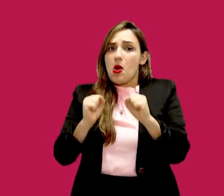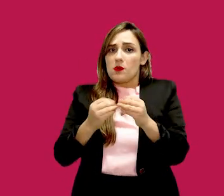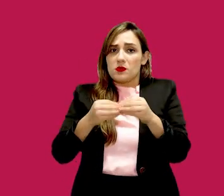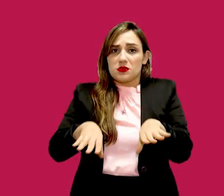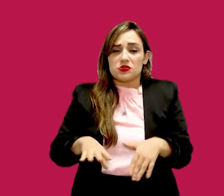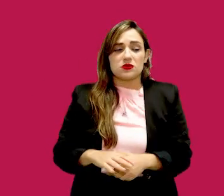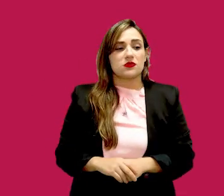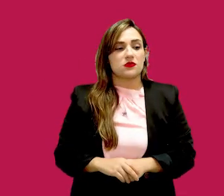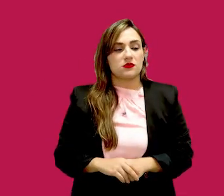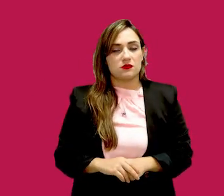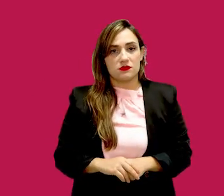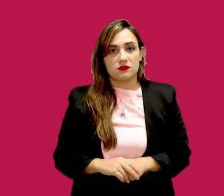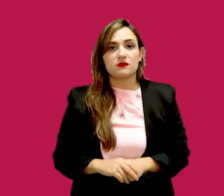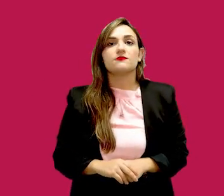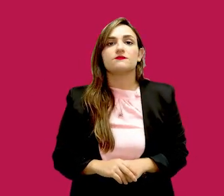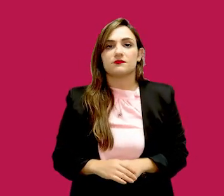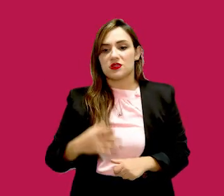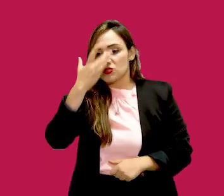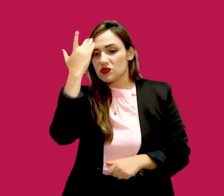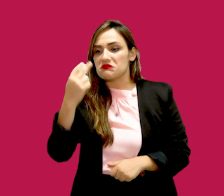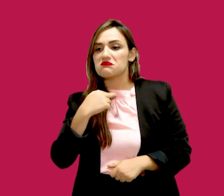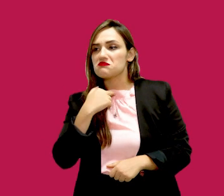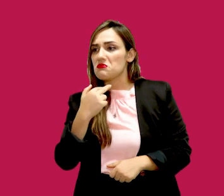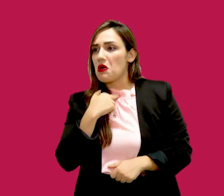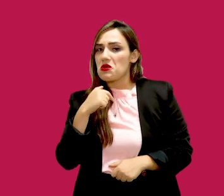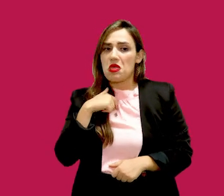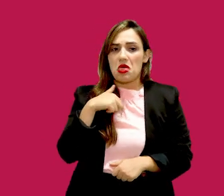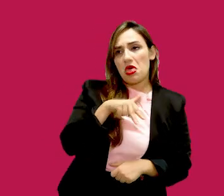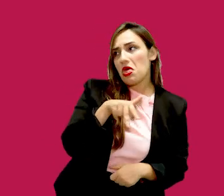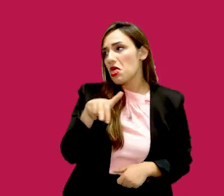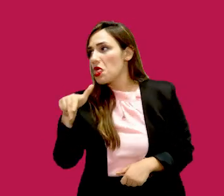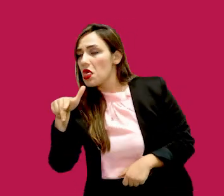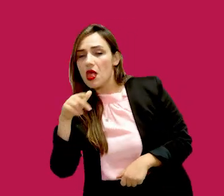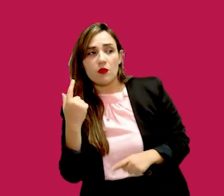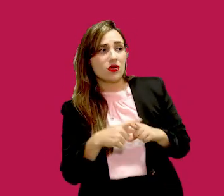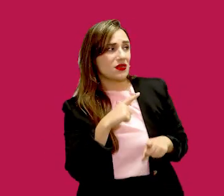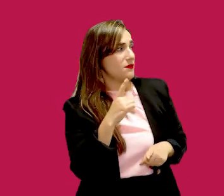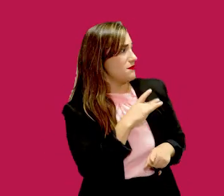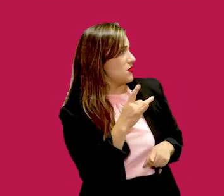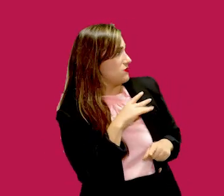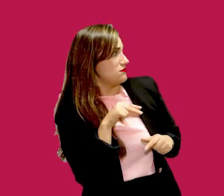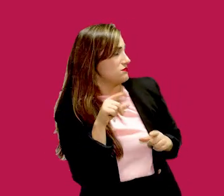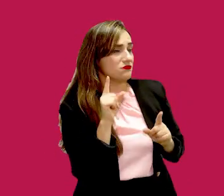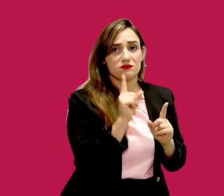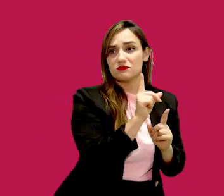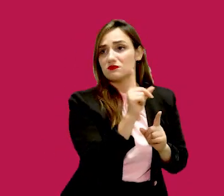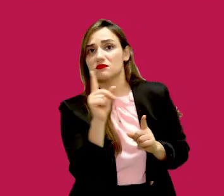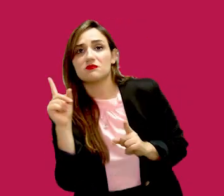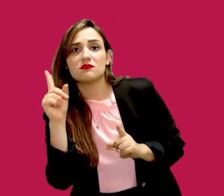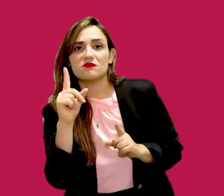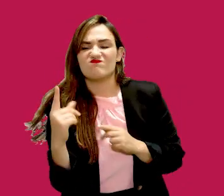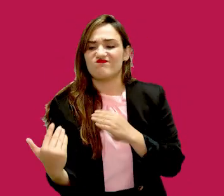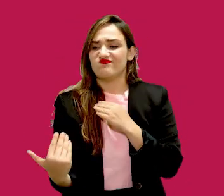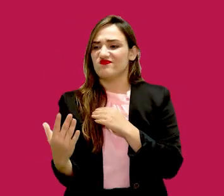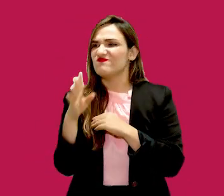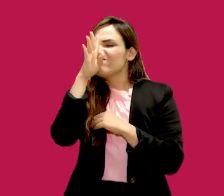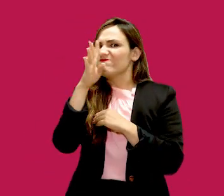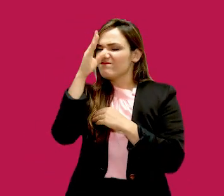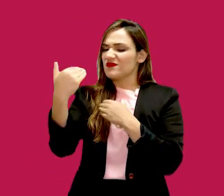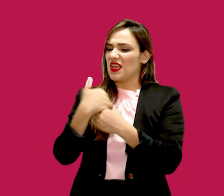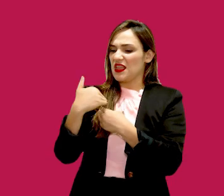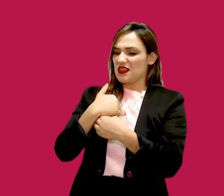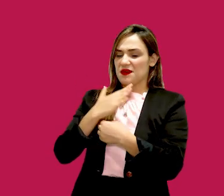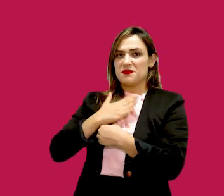da pessoa, restringindo a capacidade de locomoção ou, de qualquer forma, invadindo ou perturbando a esfera